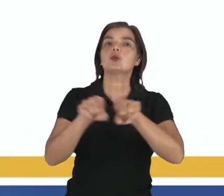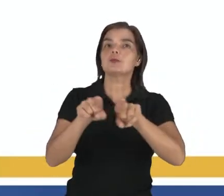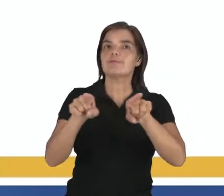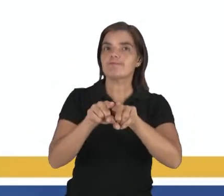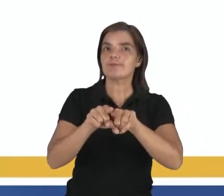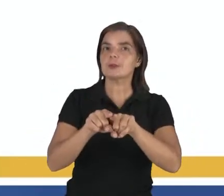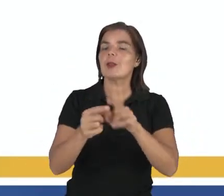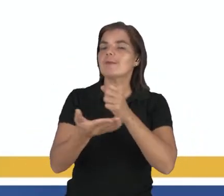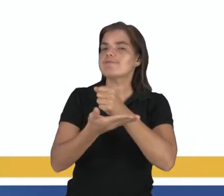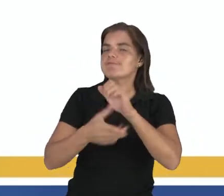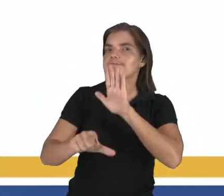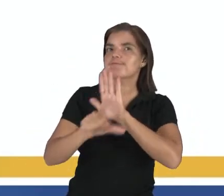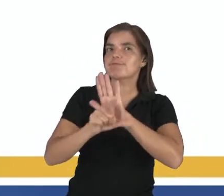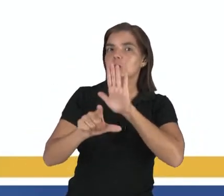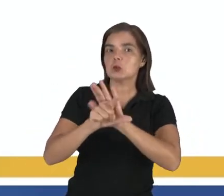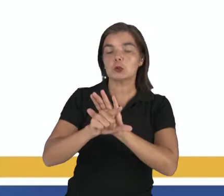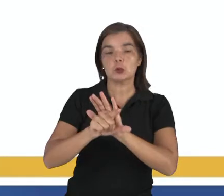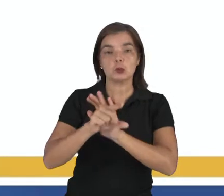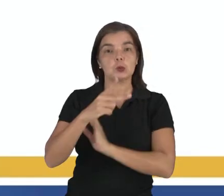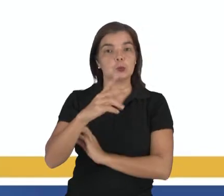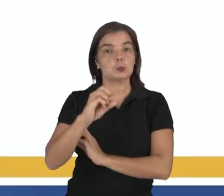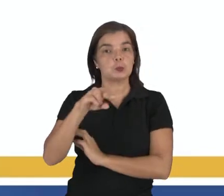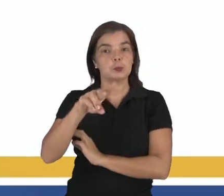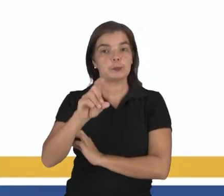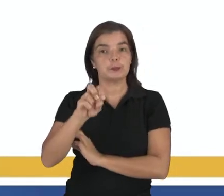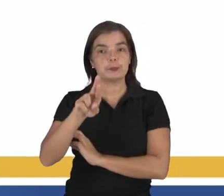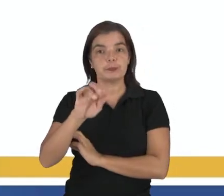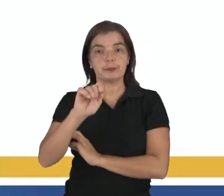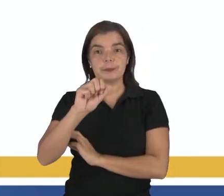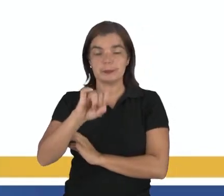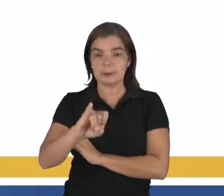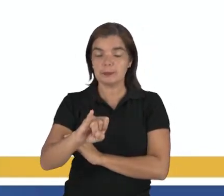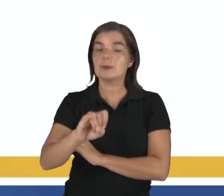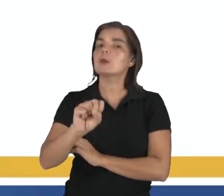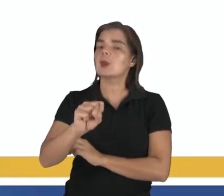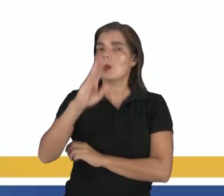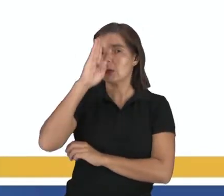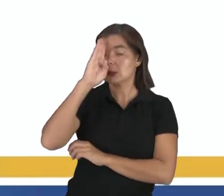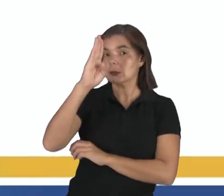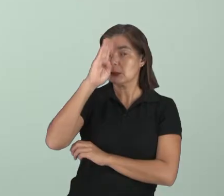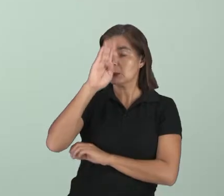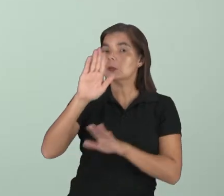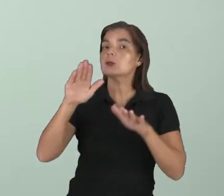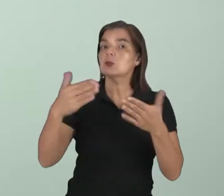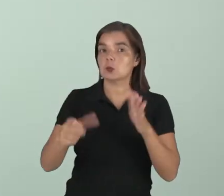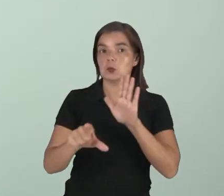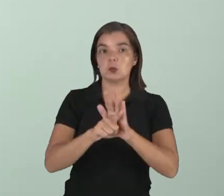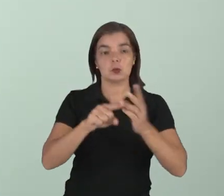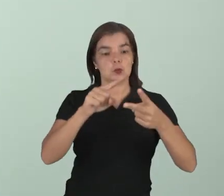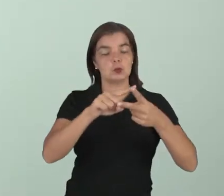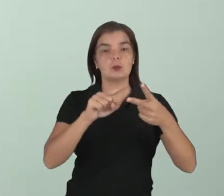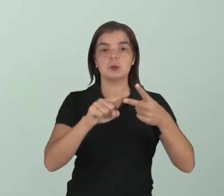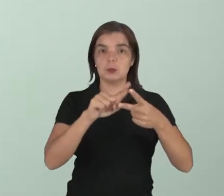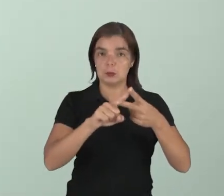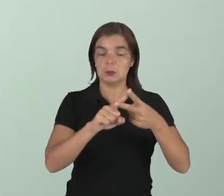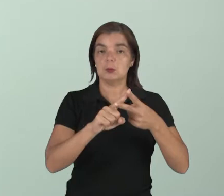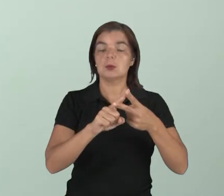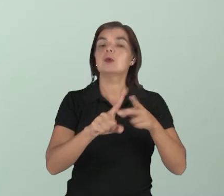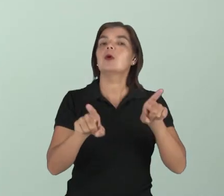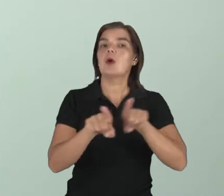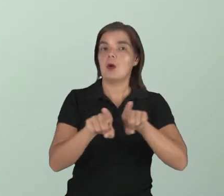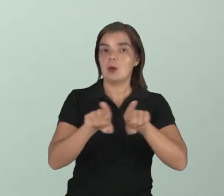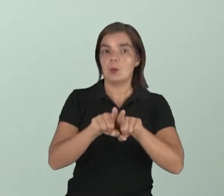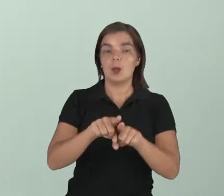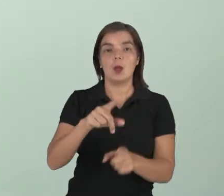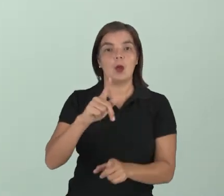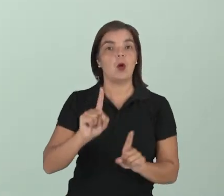correspondente e com base nas leis ponderais. Então, as leis ponderais, as principais, são duas, que é a